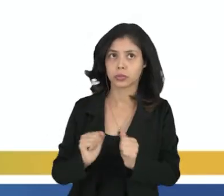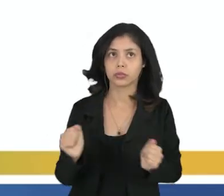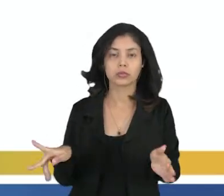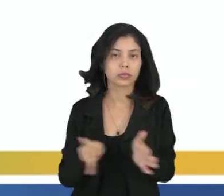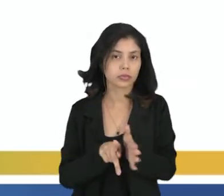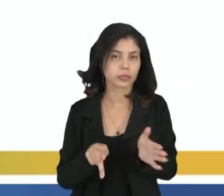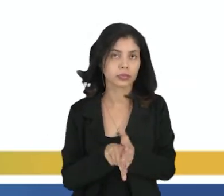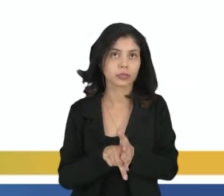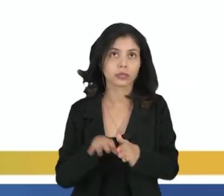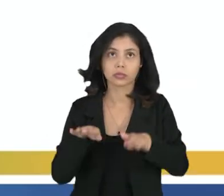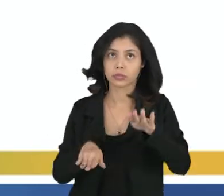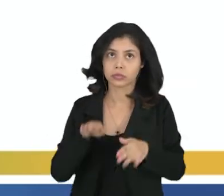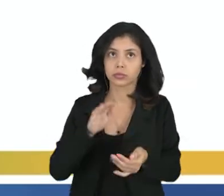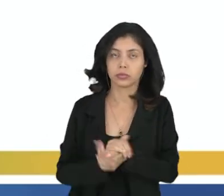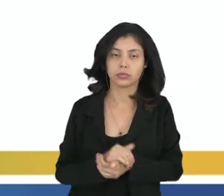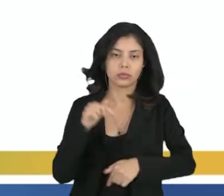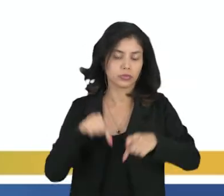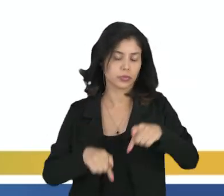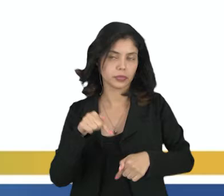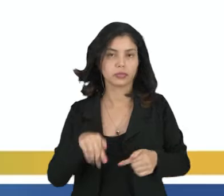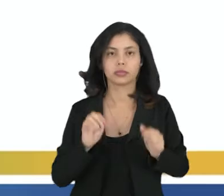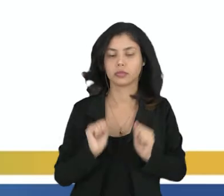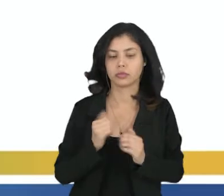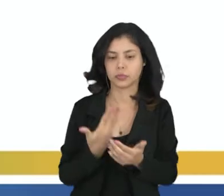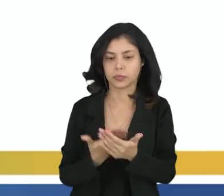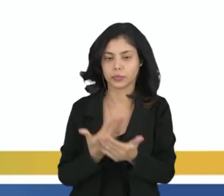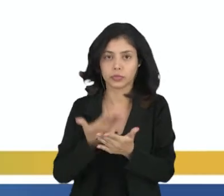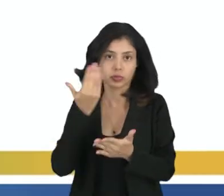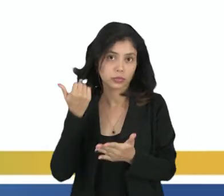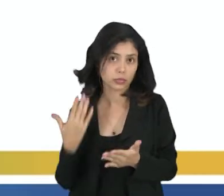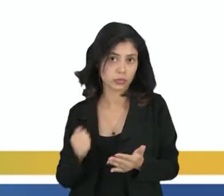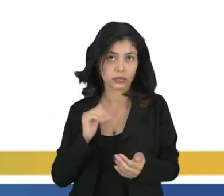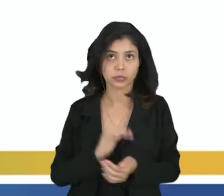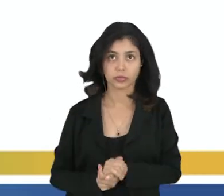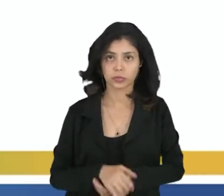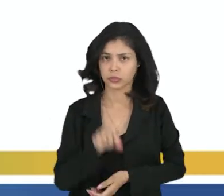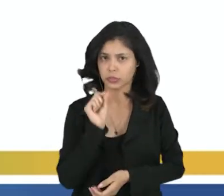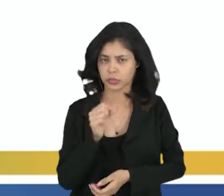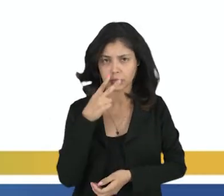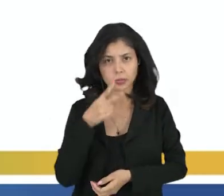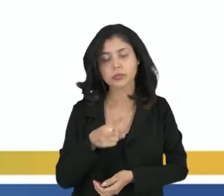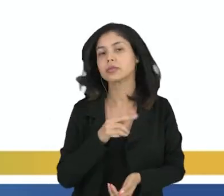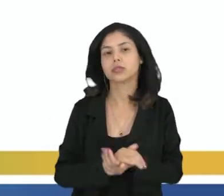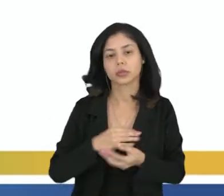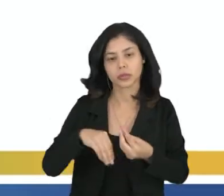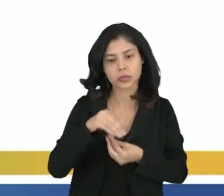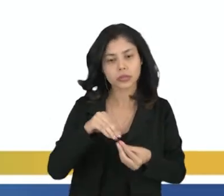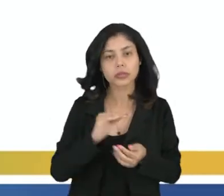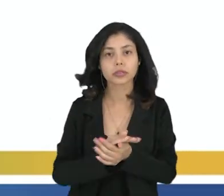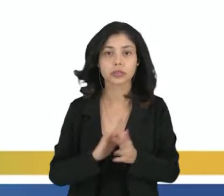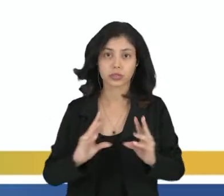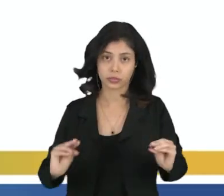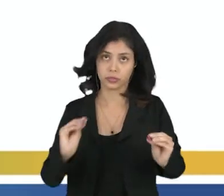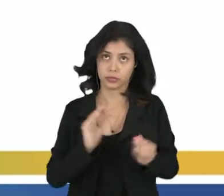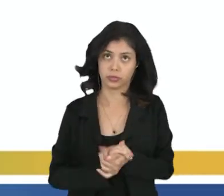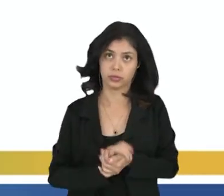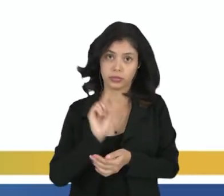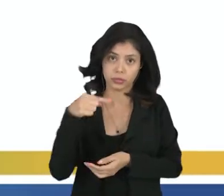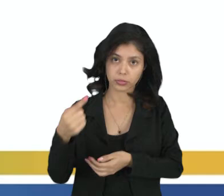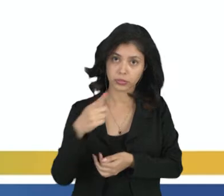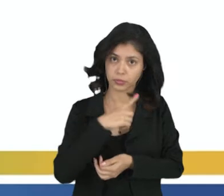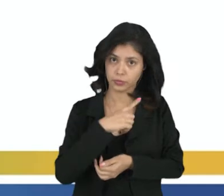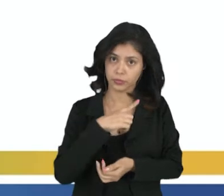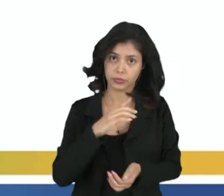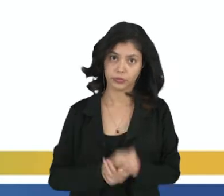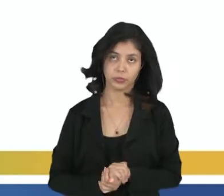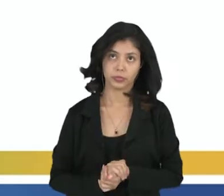que podem atingir o equilíbrio químico. Então, na aula passada, a gente viu o que são as reações reversíveis, ok? São aquelas